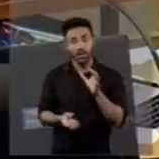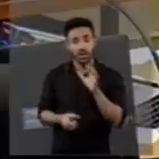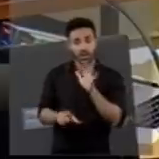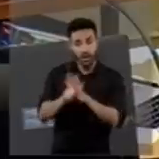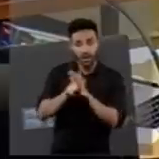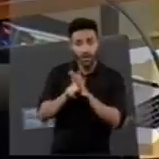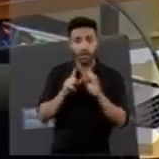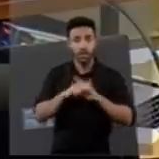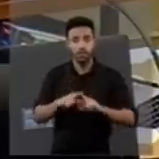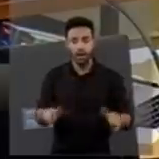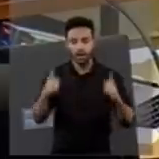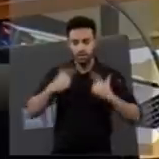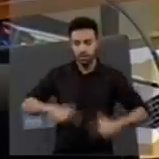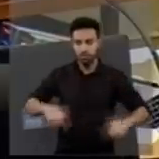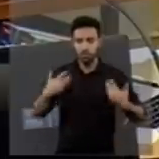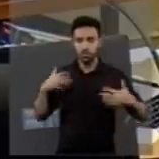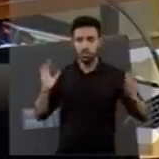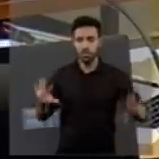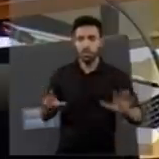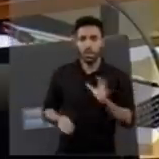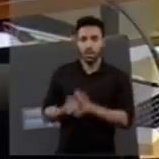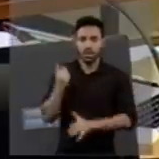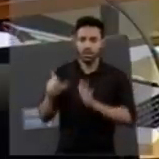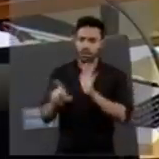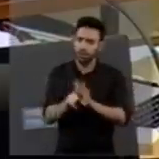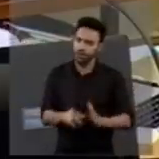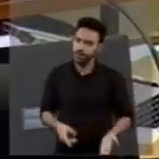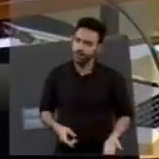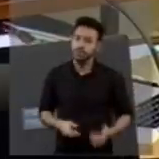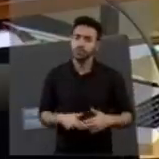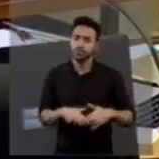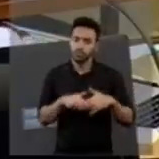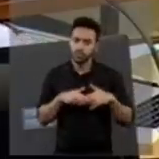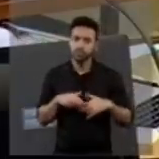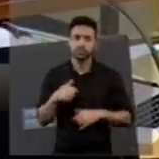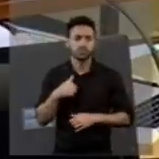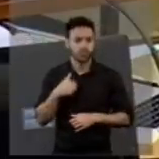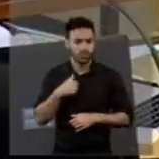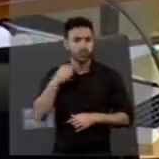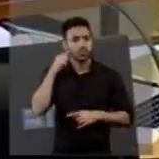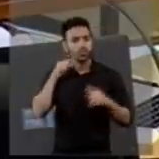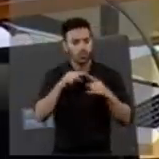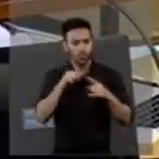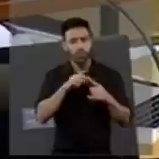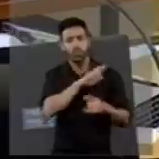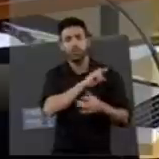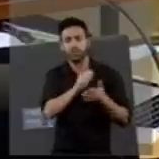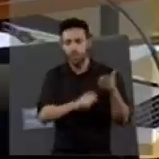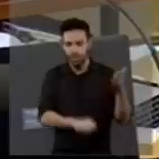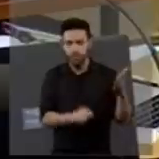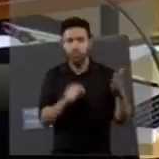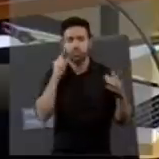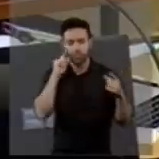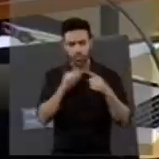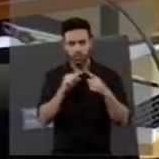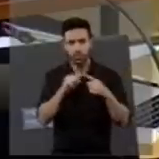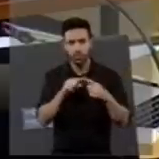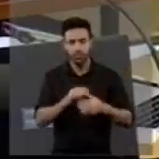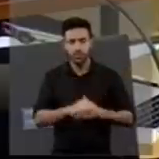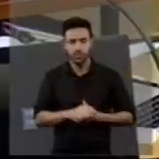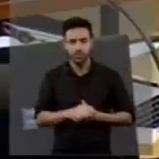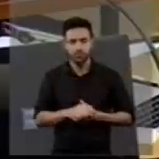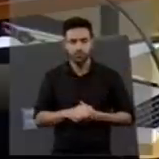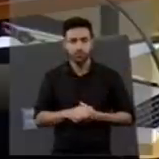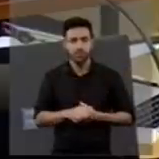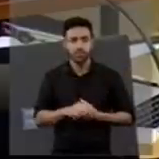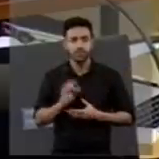abdicar legislativamente da sua competência, de modo que eu estou acompanhando o relator na sua conclusão, embora,